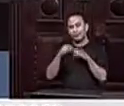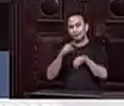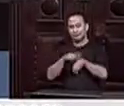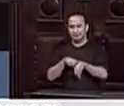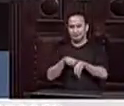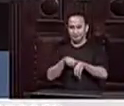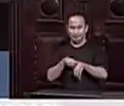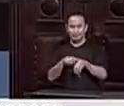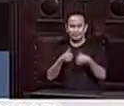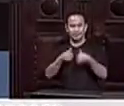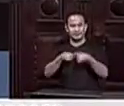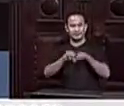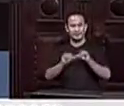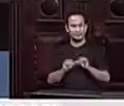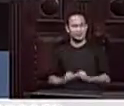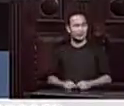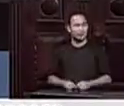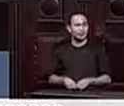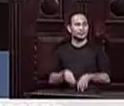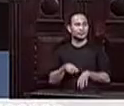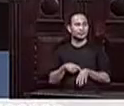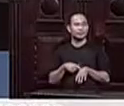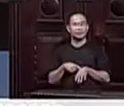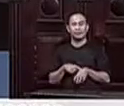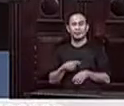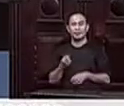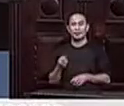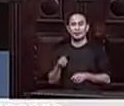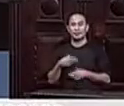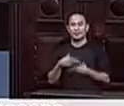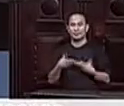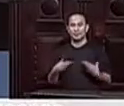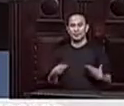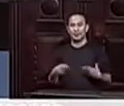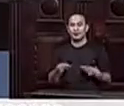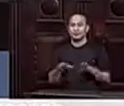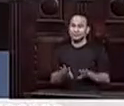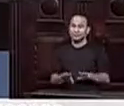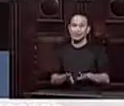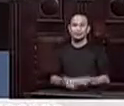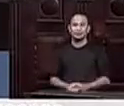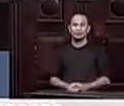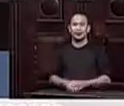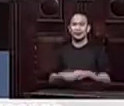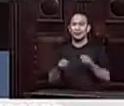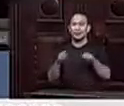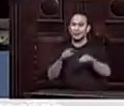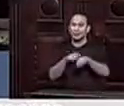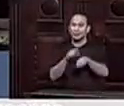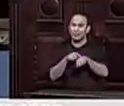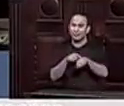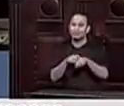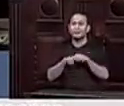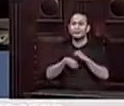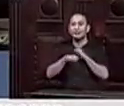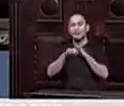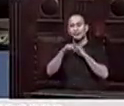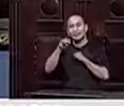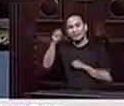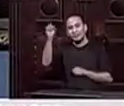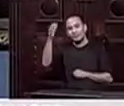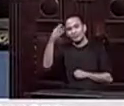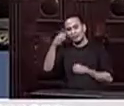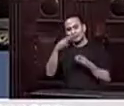era, ainda que de delações premiadas, mas que não deixam de ser épocas que revela tudo aquilo